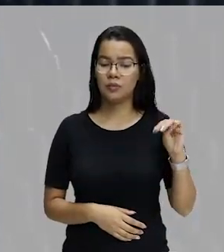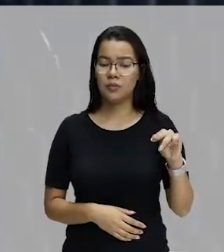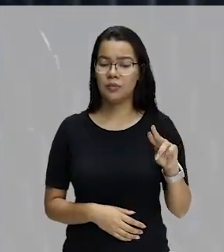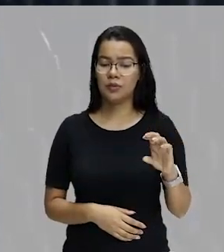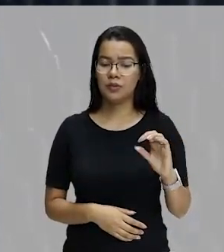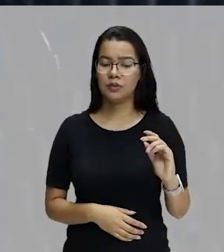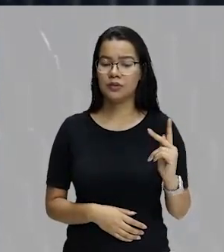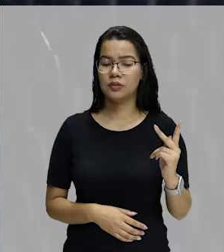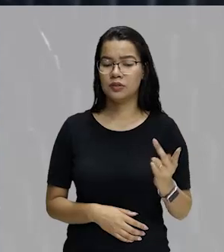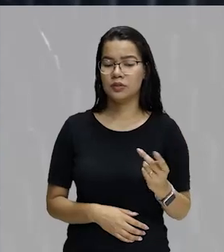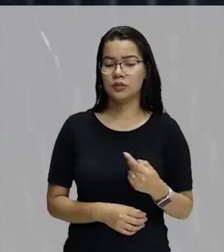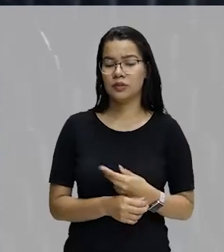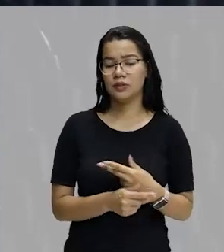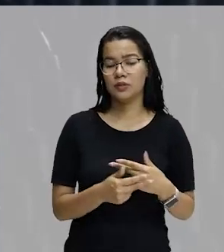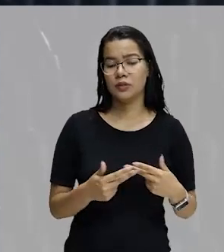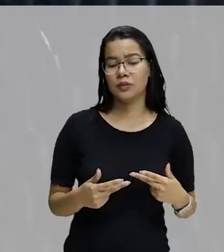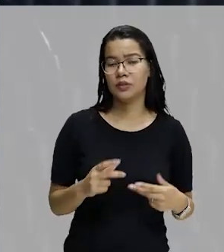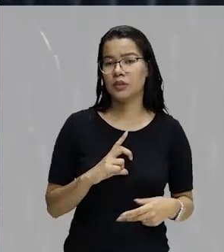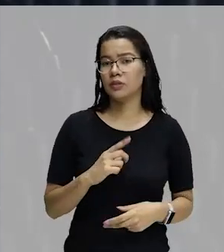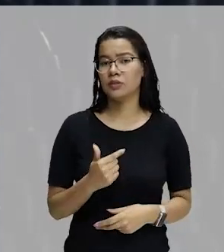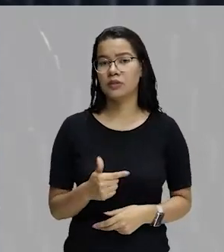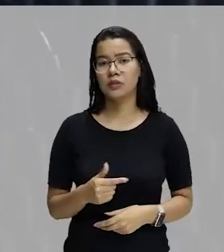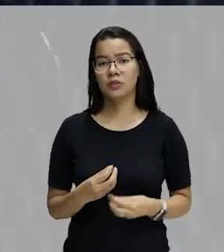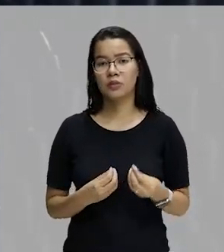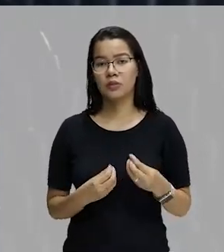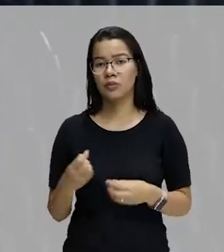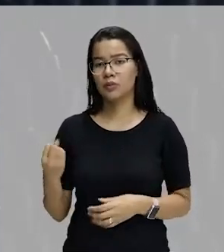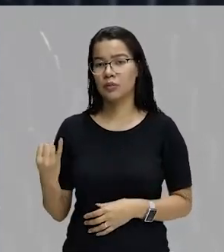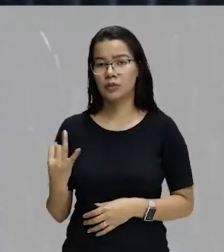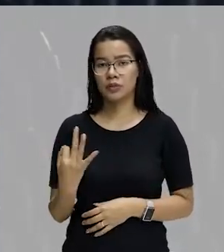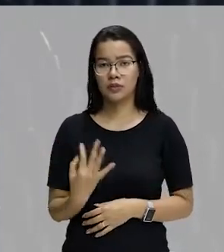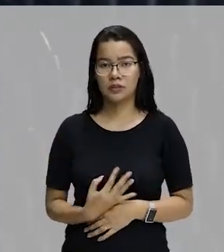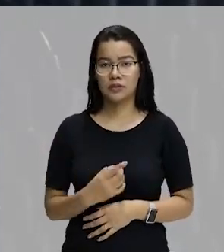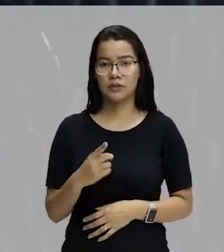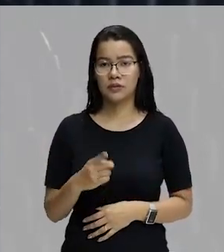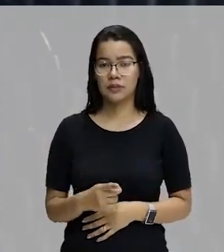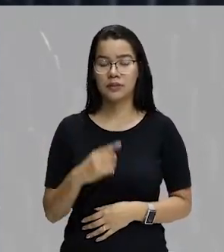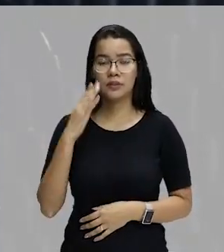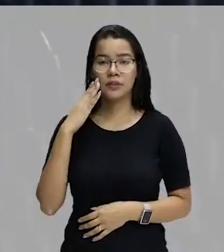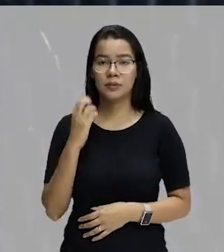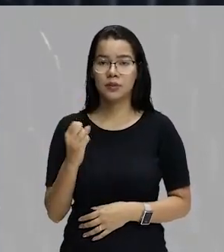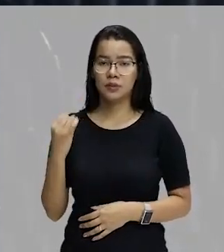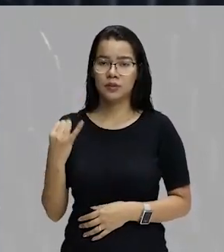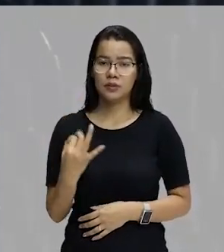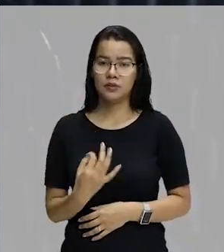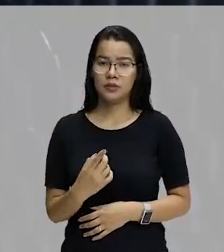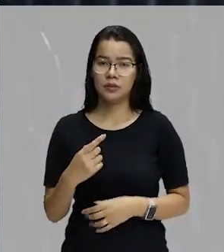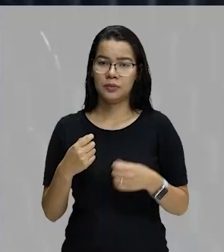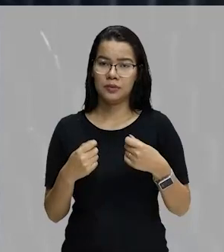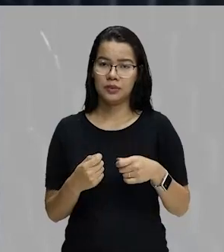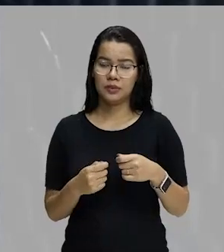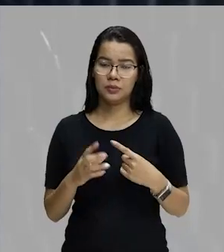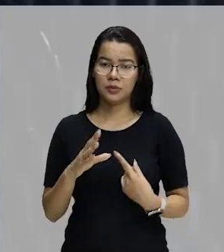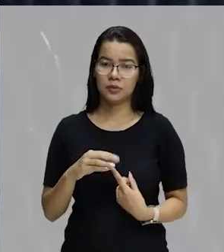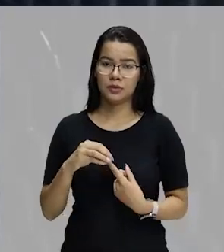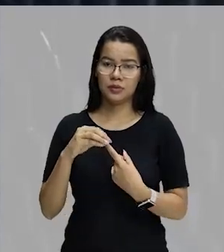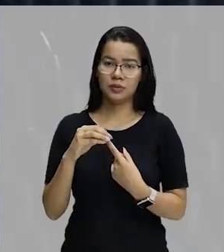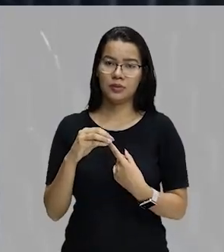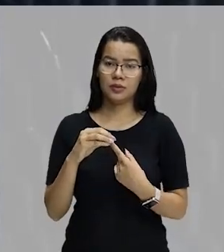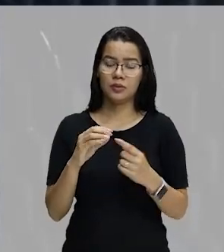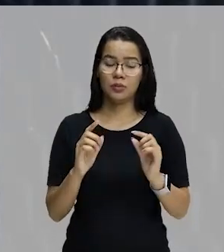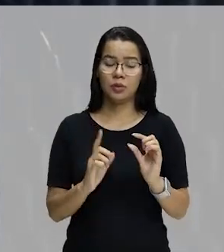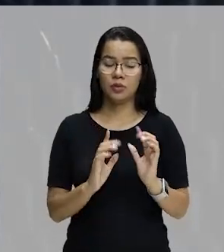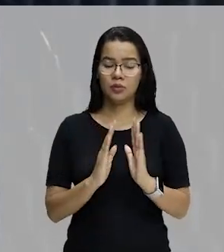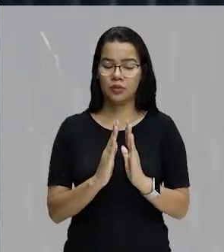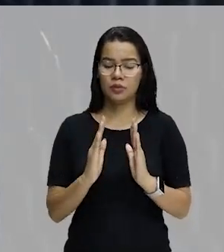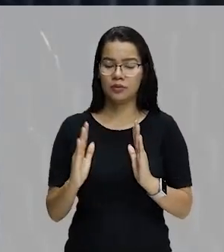coisas incontáveis. Ou seja, para você determinar a quantidade, você vai precisar de uma unidade de medida. Vou